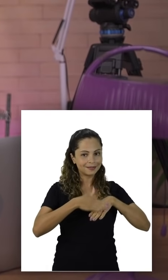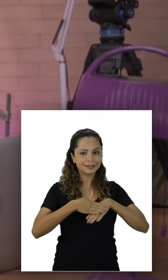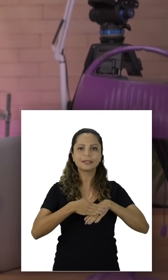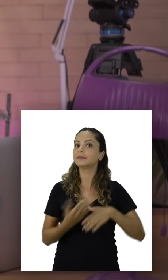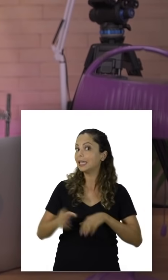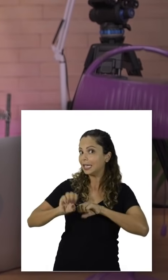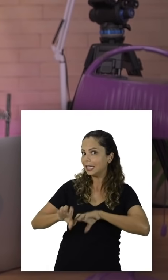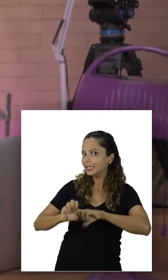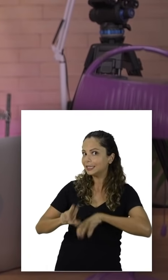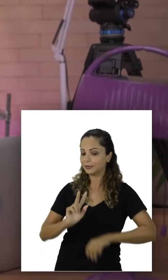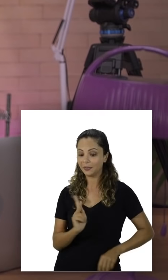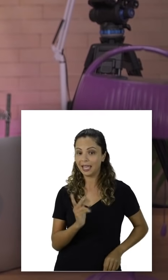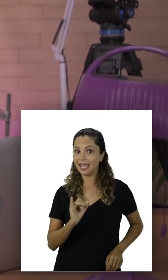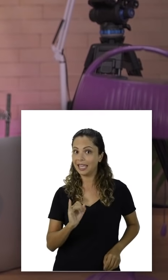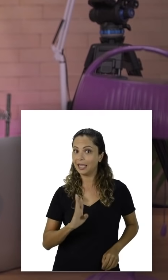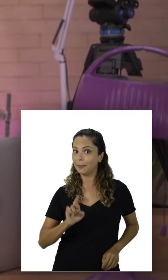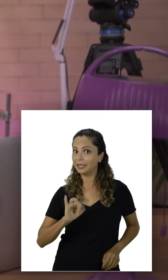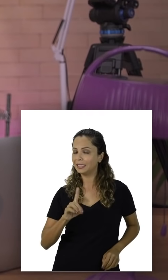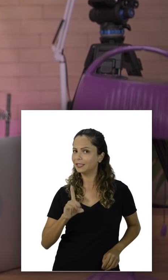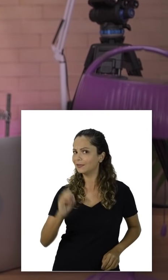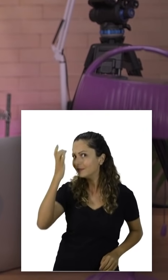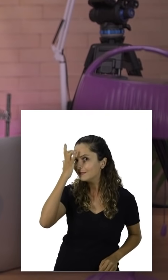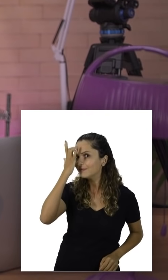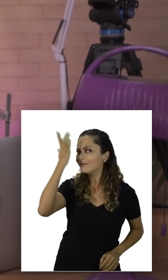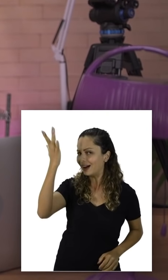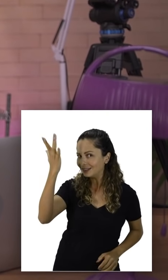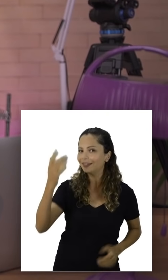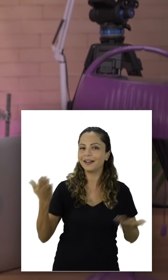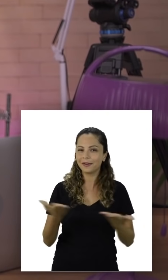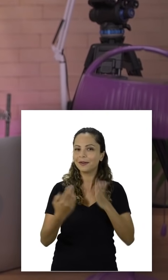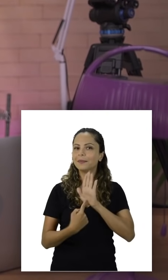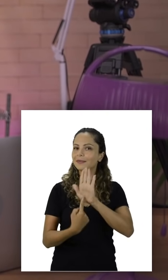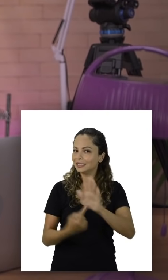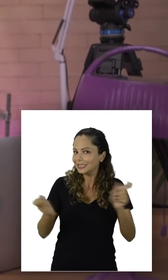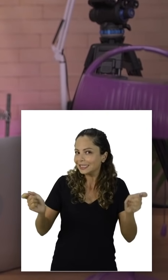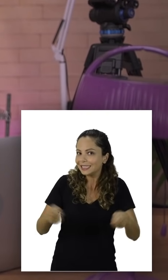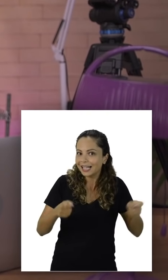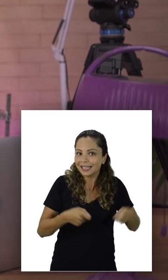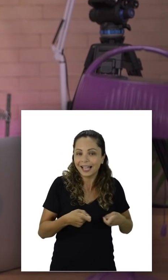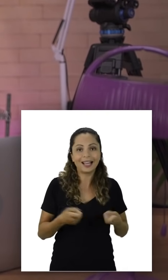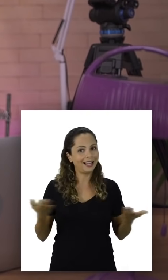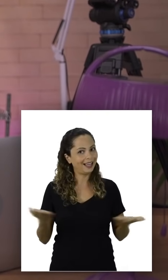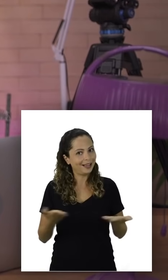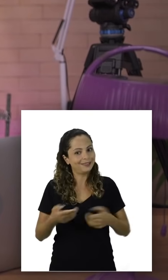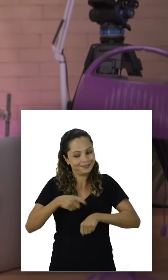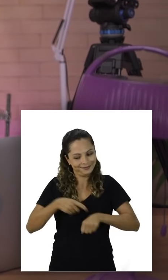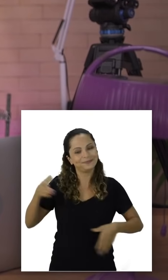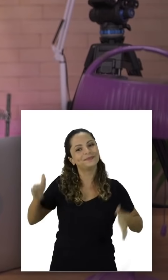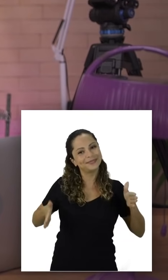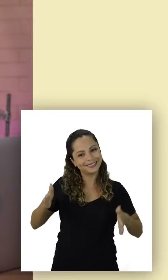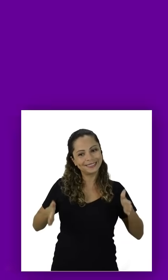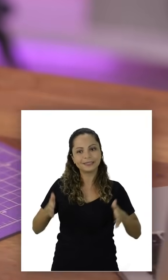Ensino híbrido é mais fácil do que você imagina e eu vou te mostrar como essa abordagem é uma solução possível para a nossa